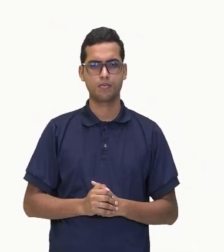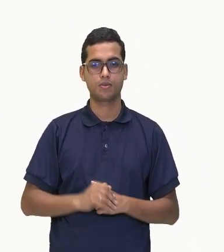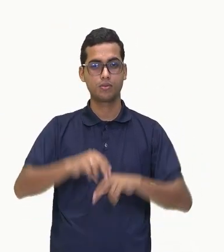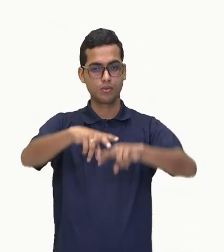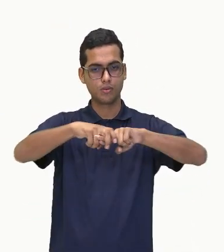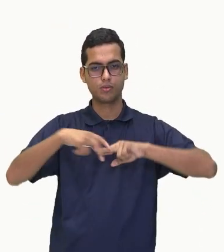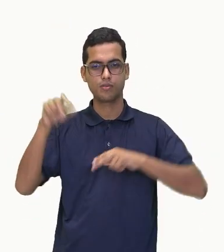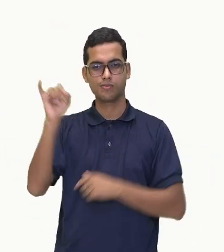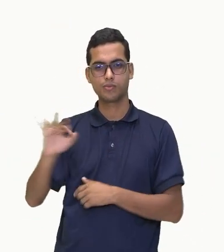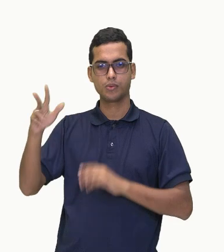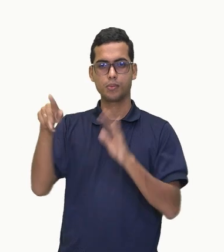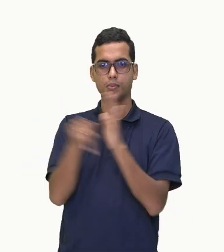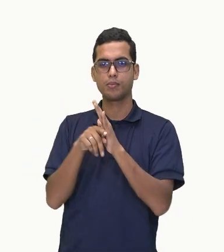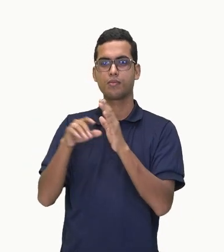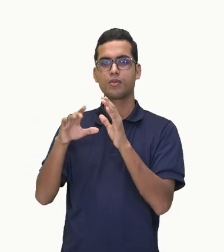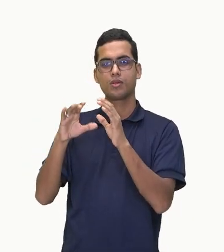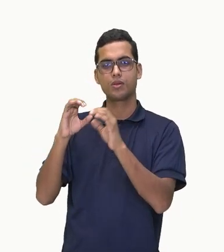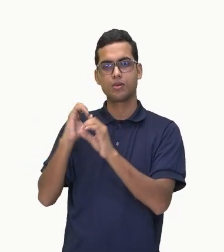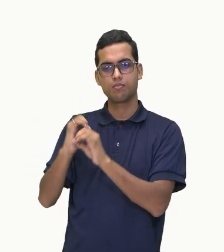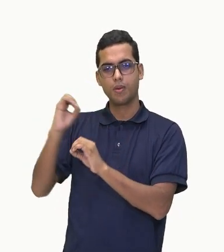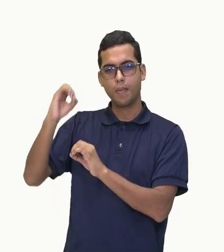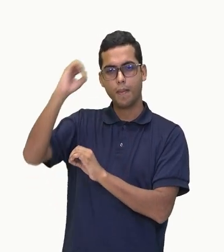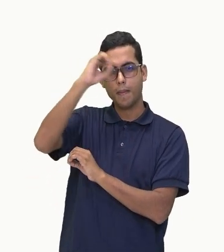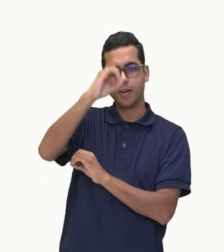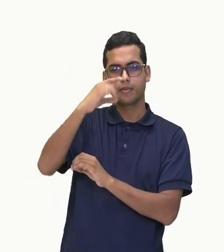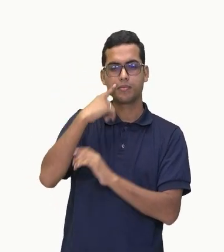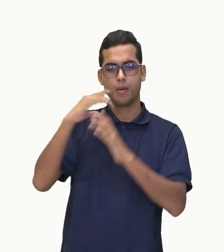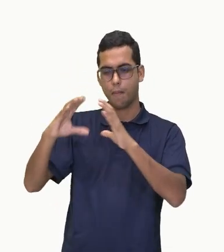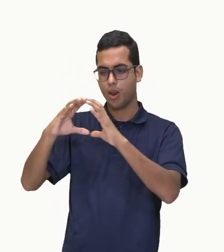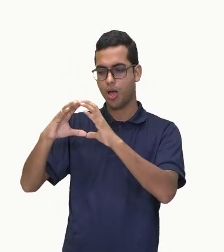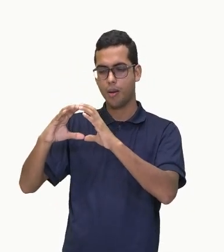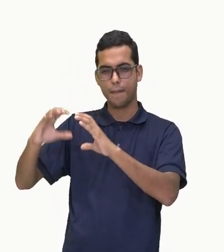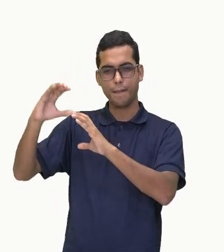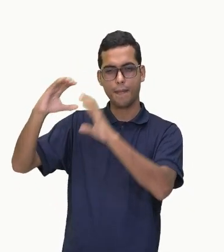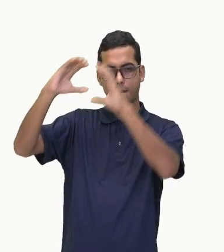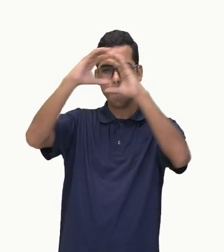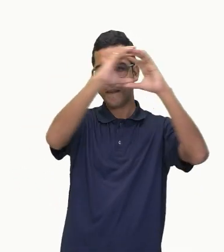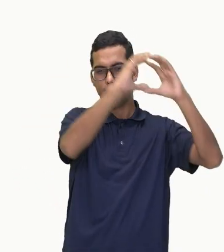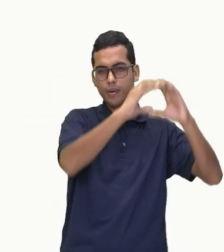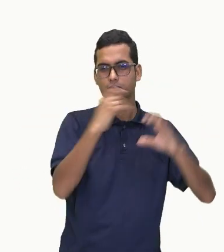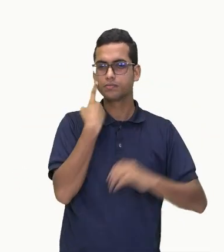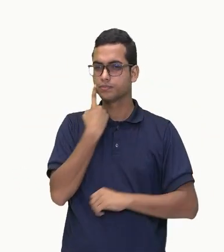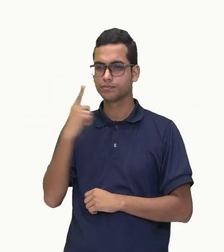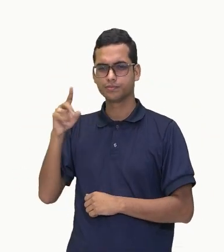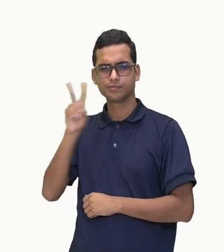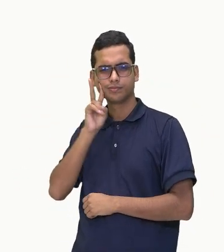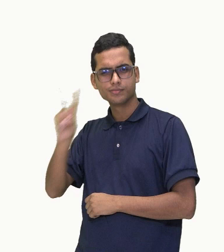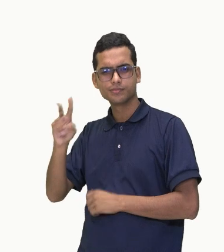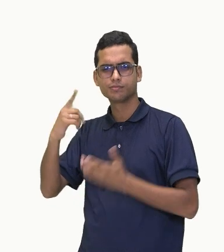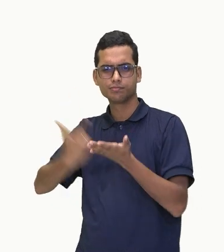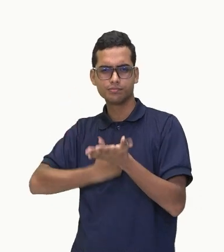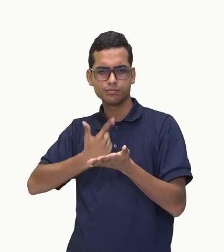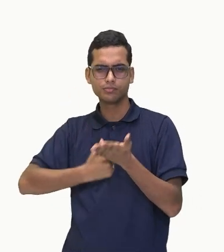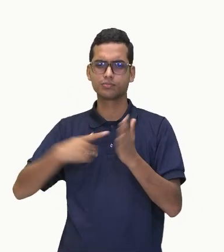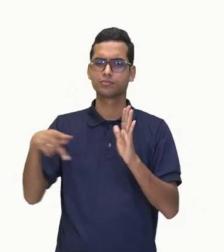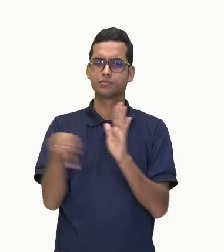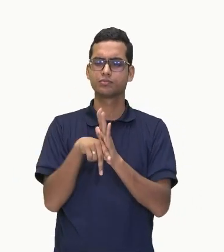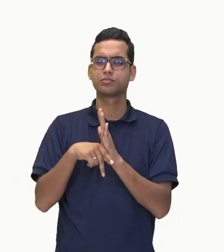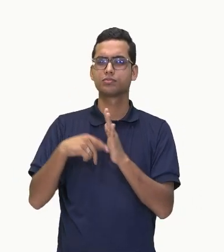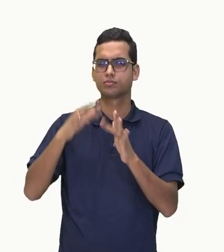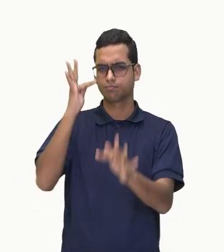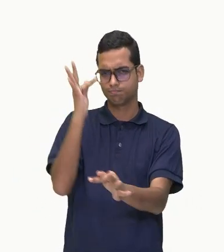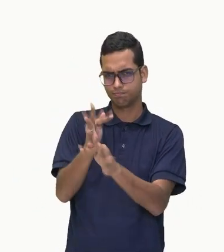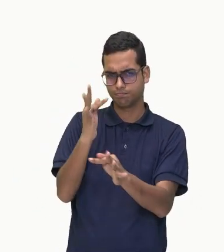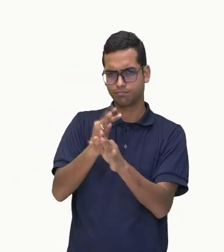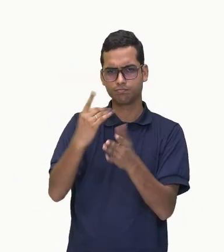nesta imagem uma bola. Mas claro que você também, se já olhou em um livro de física, em uma apostila,